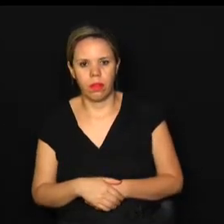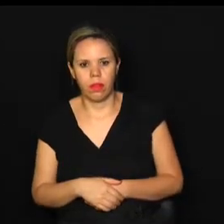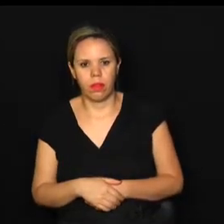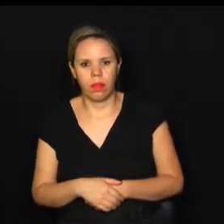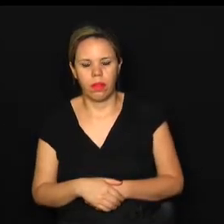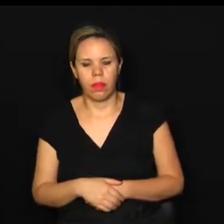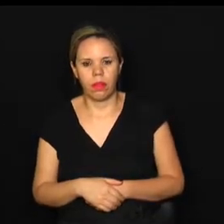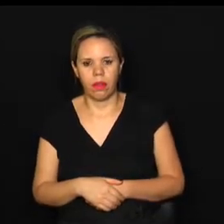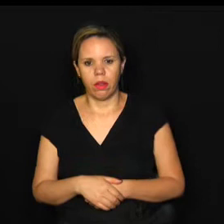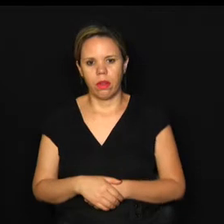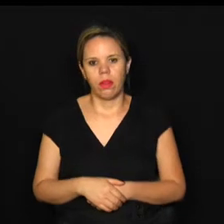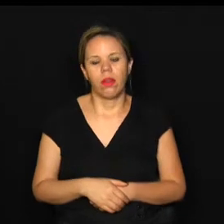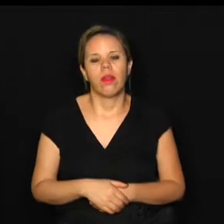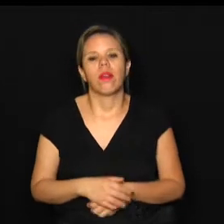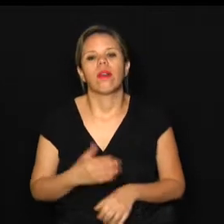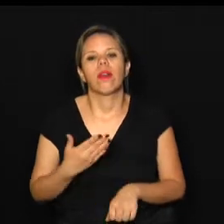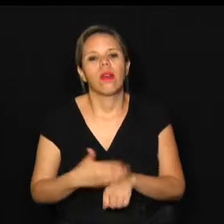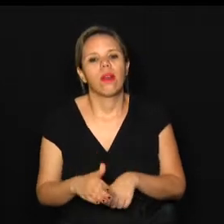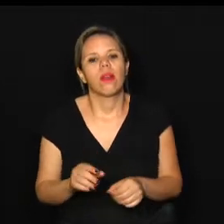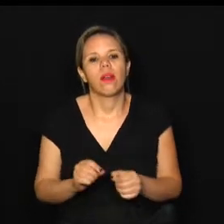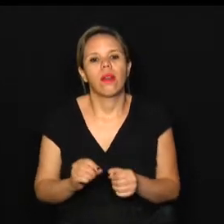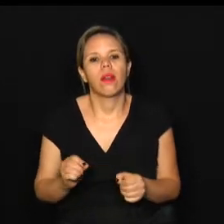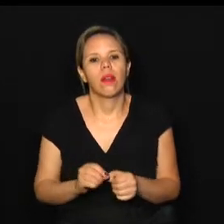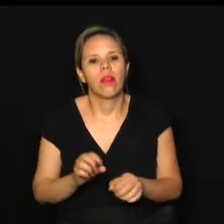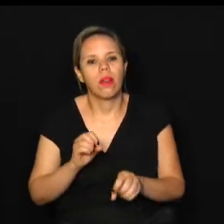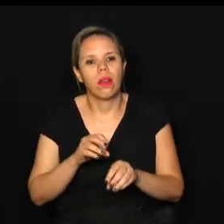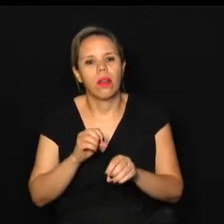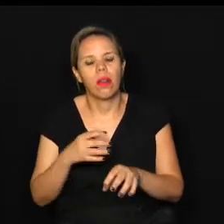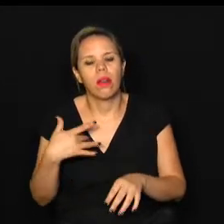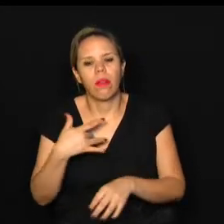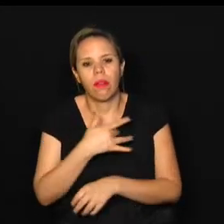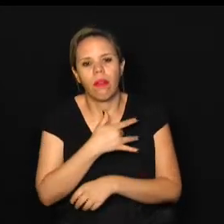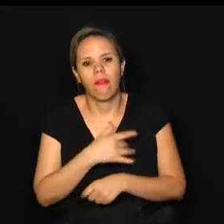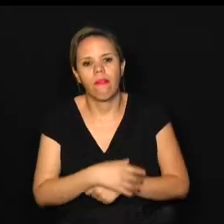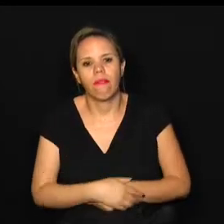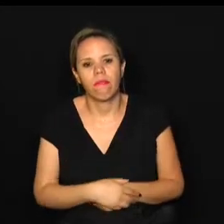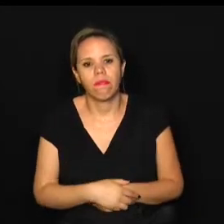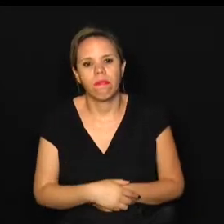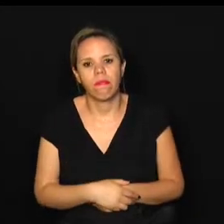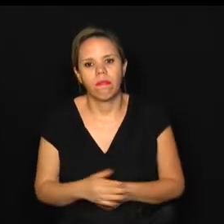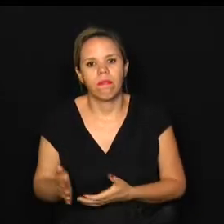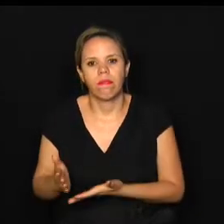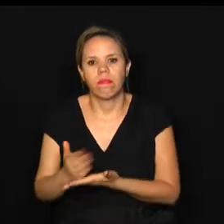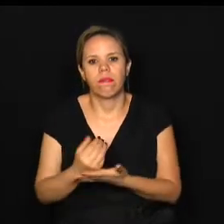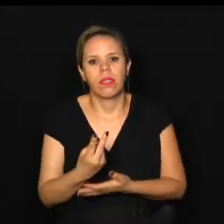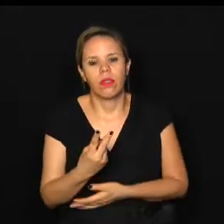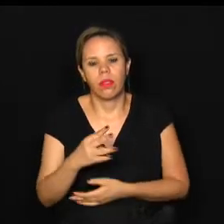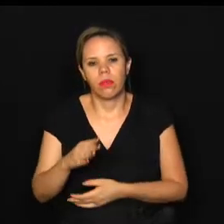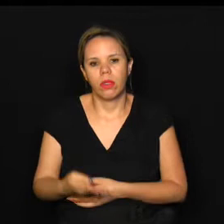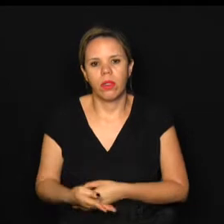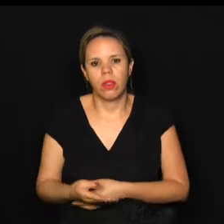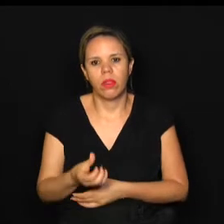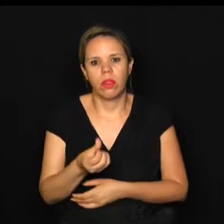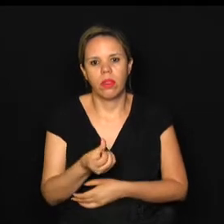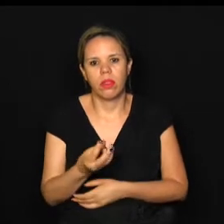essa aplicação tanto na educação como na saúde, arrecadado